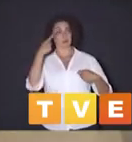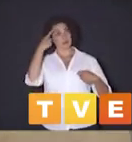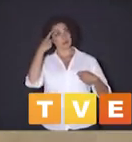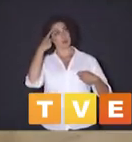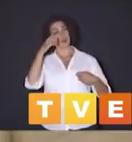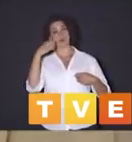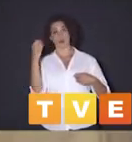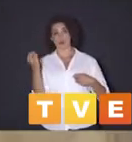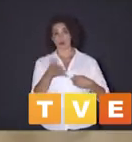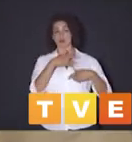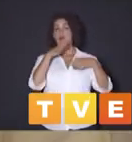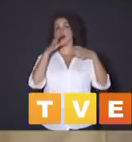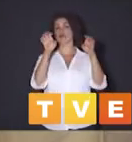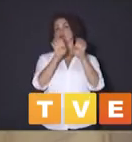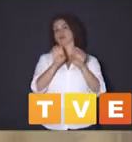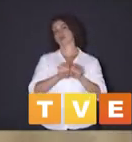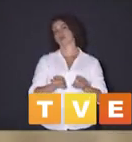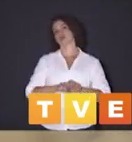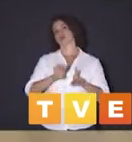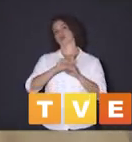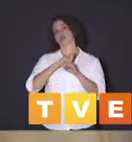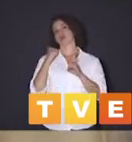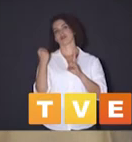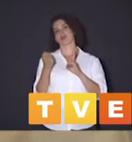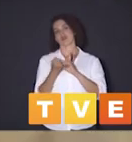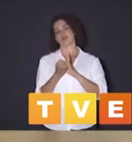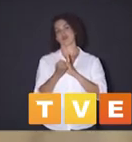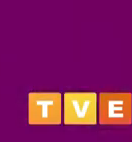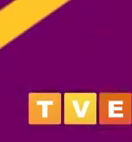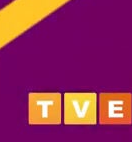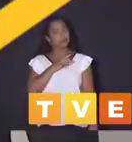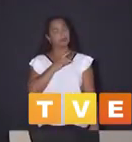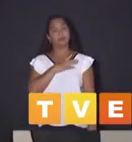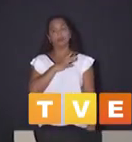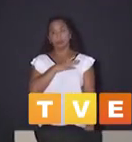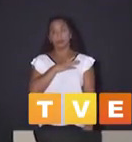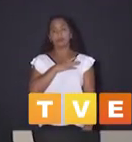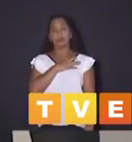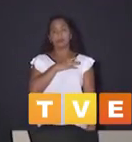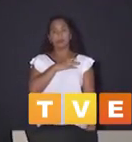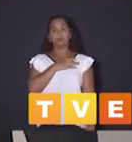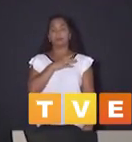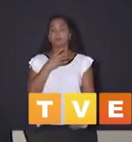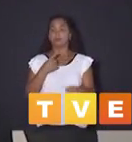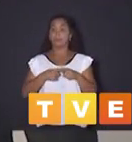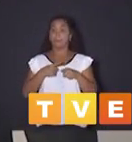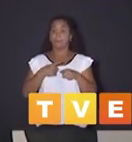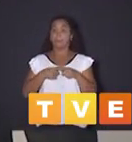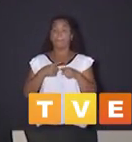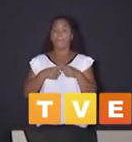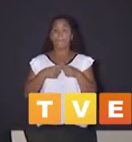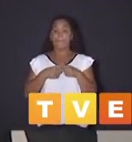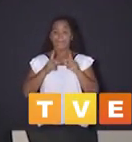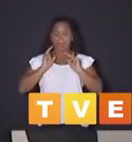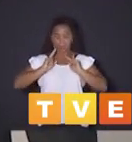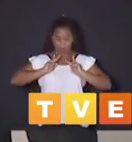estrutura de sociedade para sobreviver a isso há um processo de desumanização